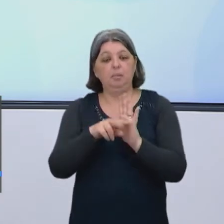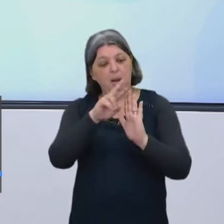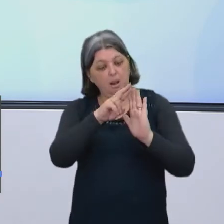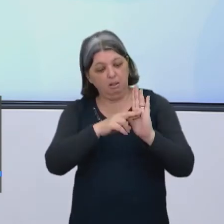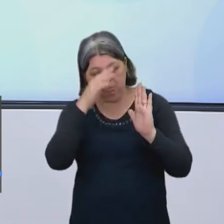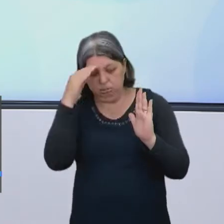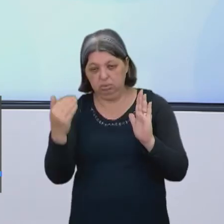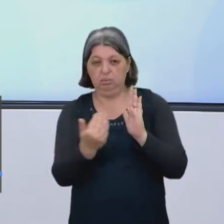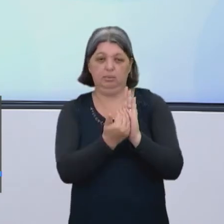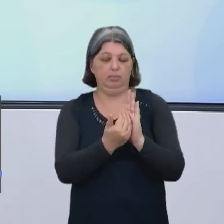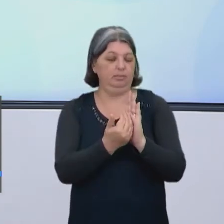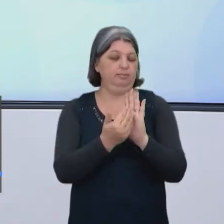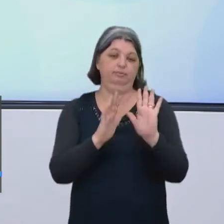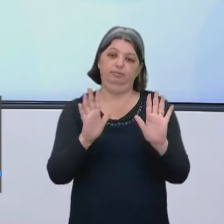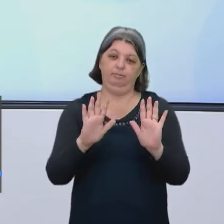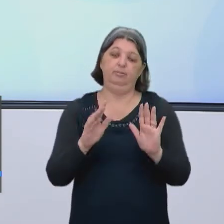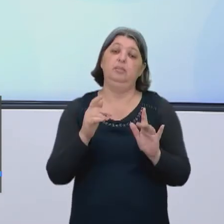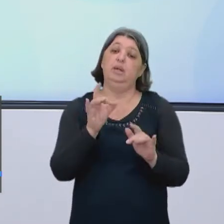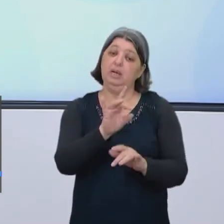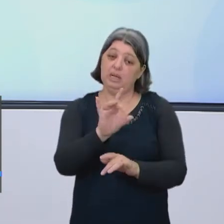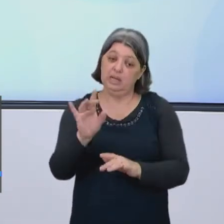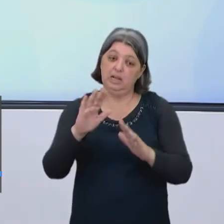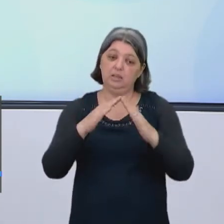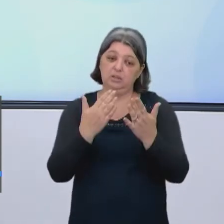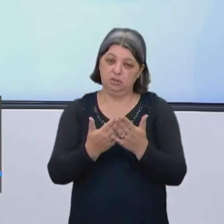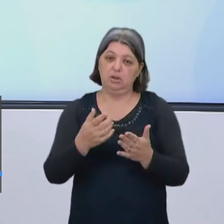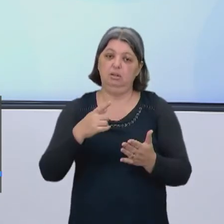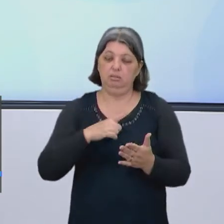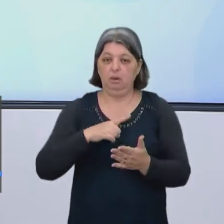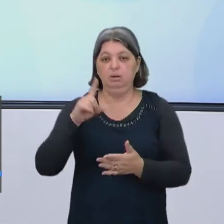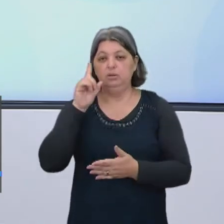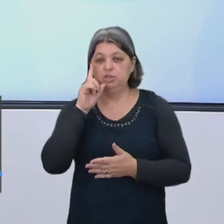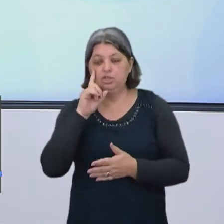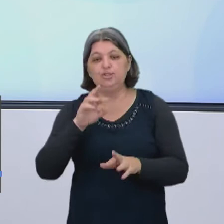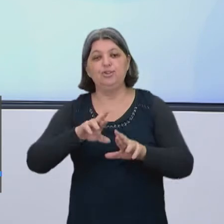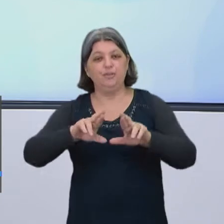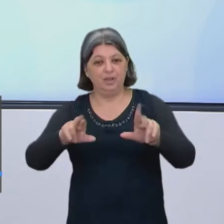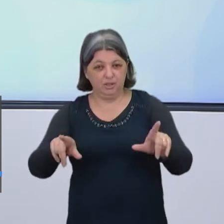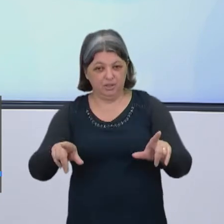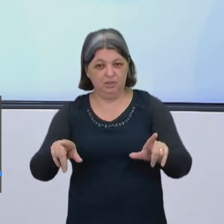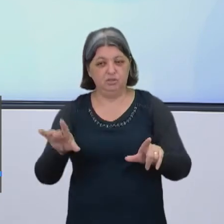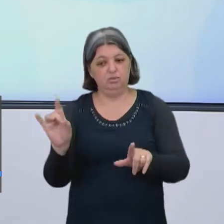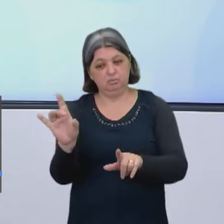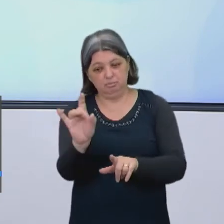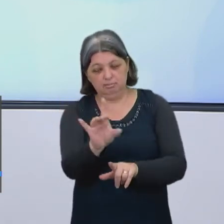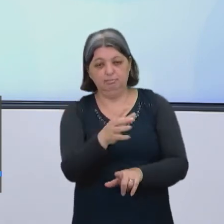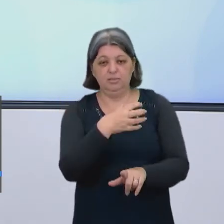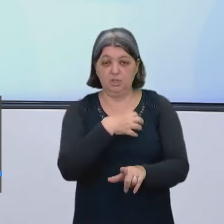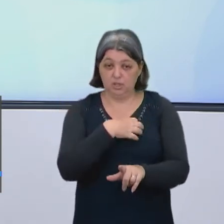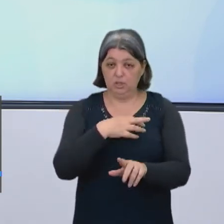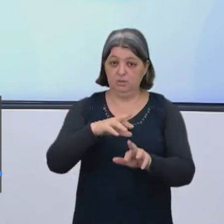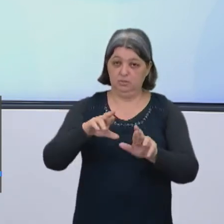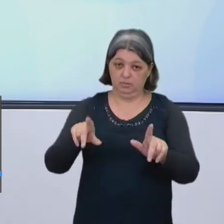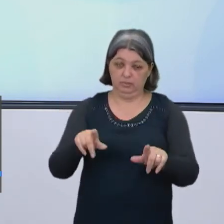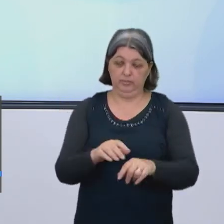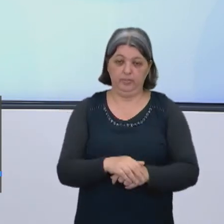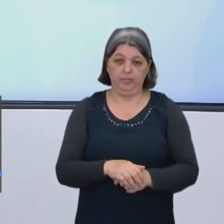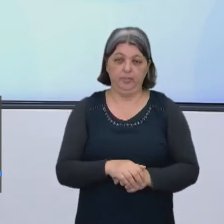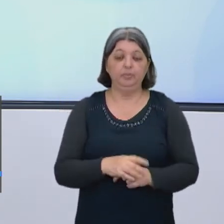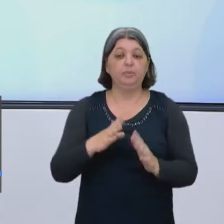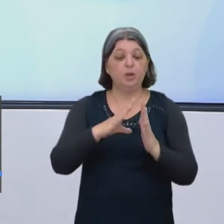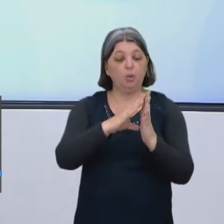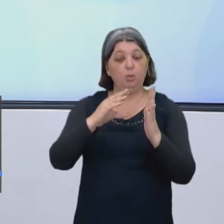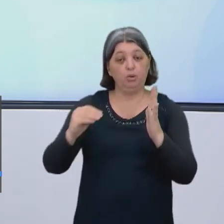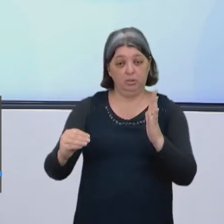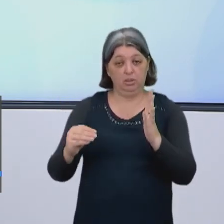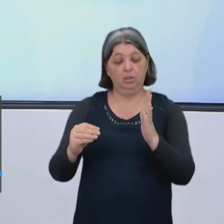realidade que cada escola enfrenta, né? Então, cada escola tem uma realidade, cada escola tem um modelo a